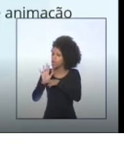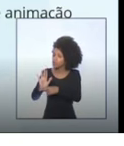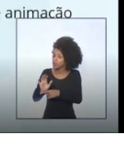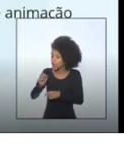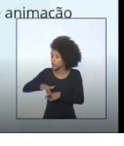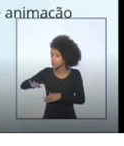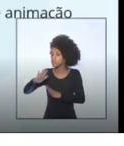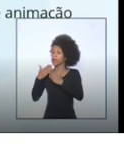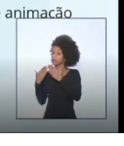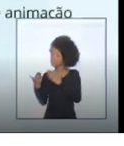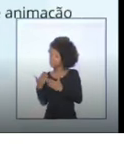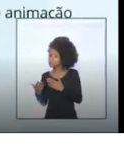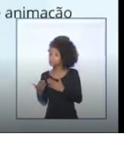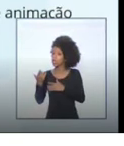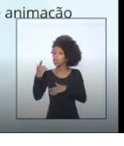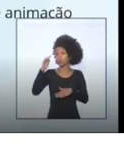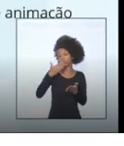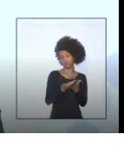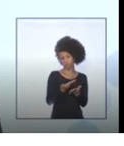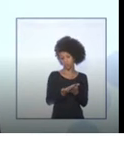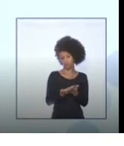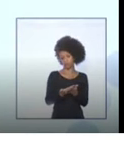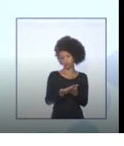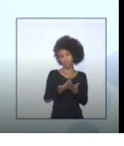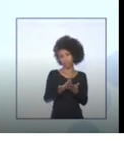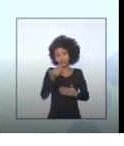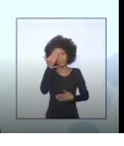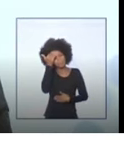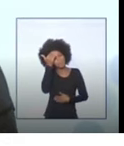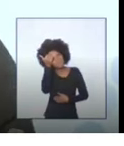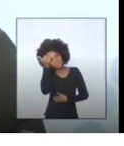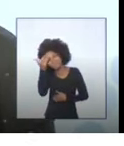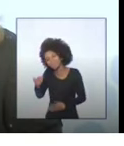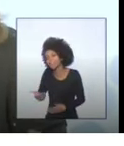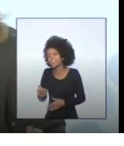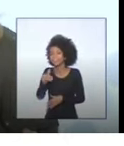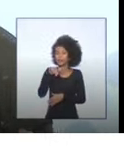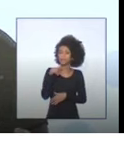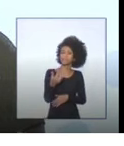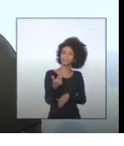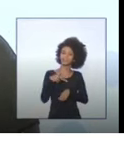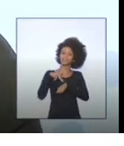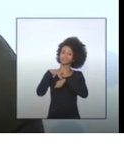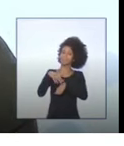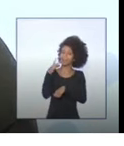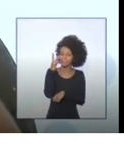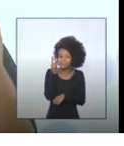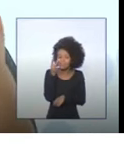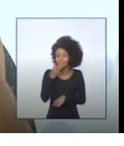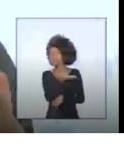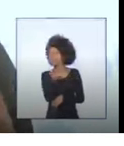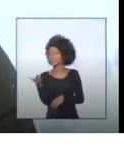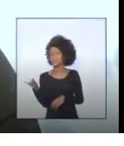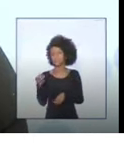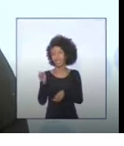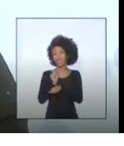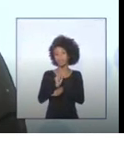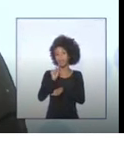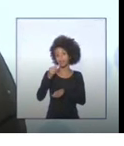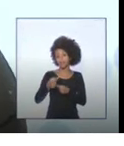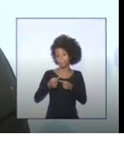desses passos em outras aulas. E eu agradeço demais ter a oportunidade de estar com vocês e espero numa próxima